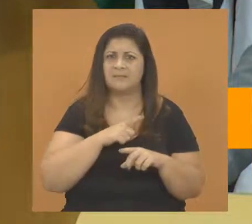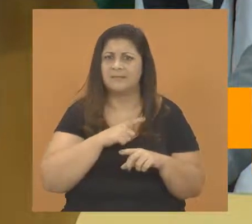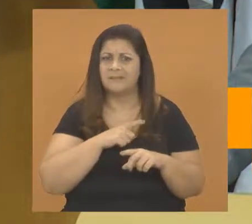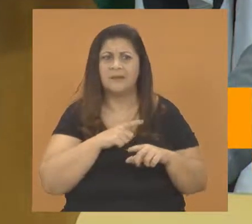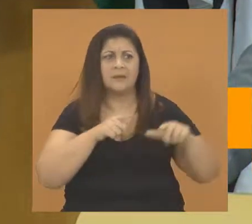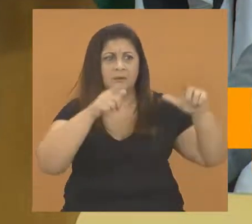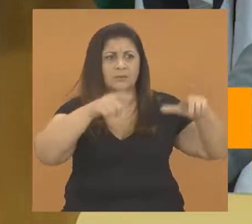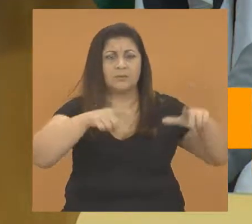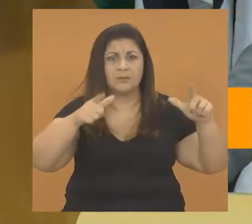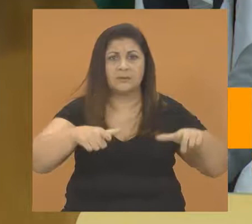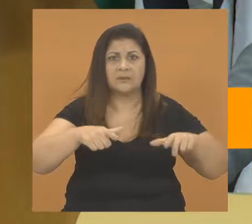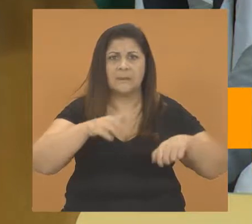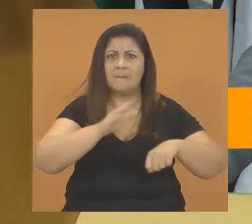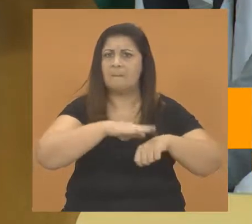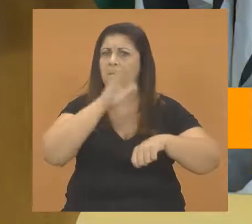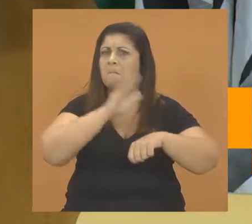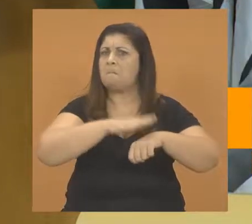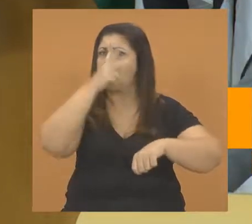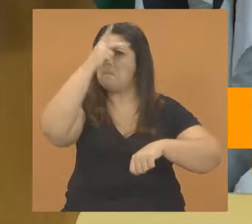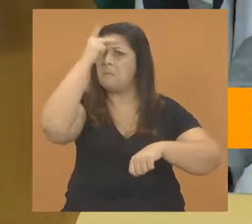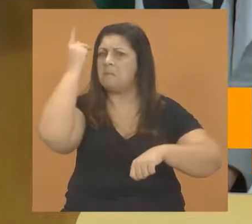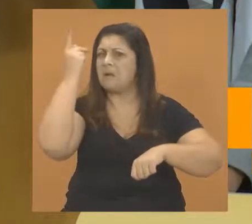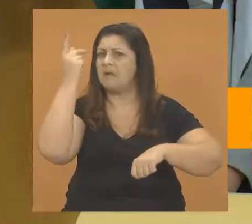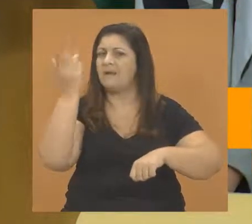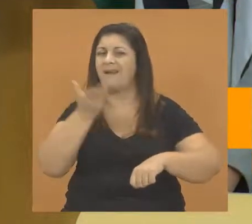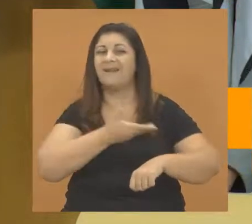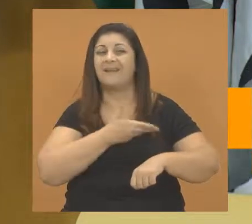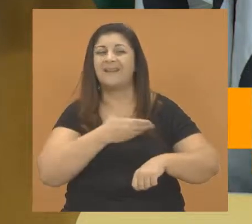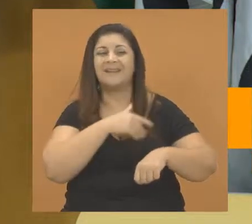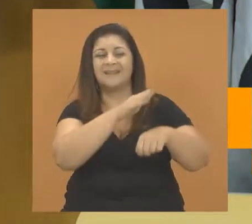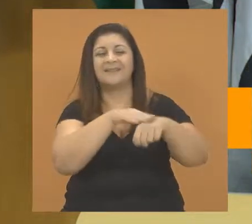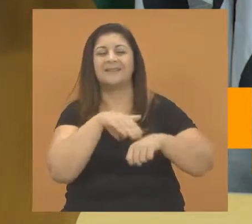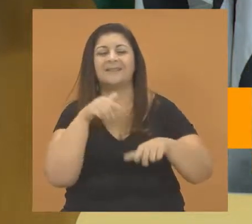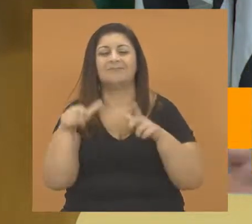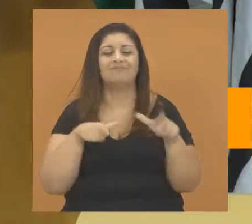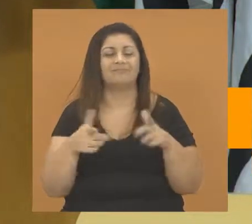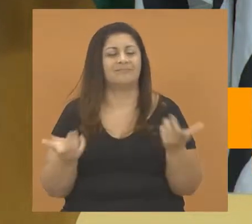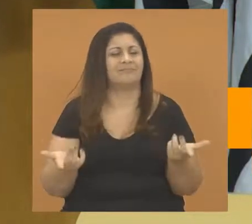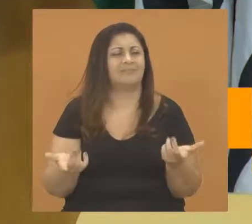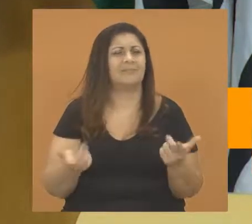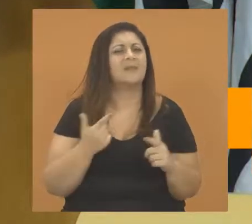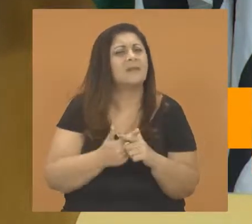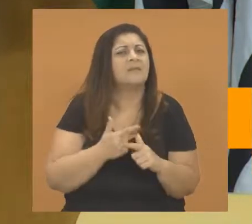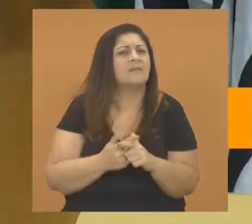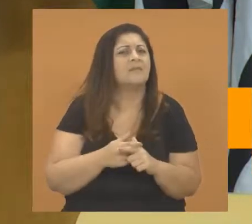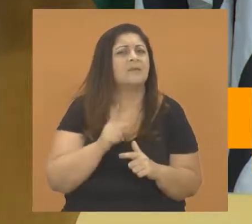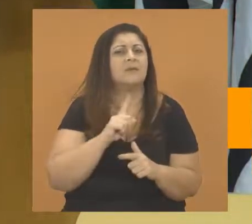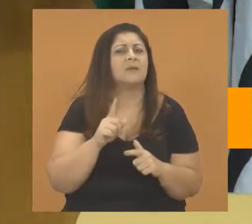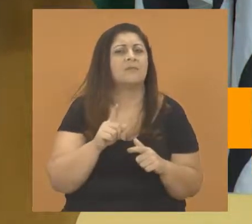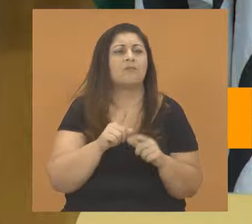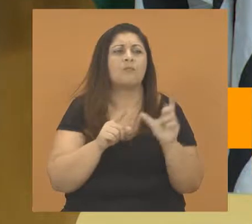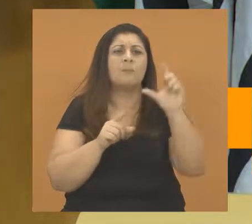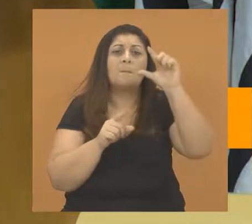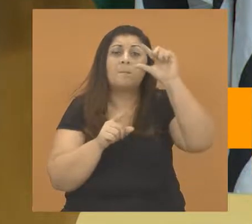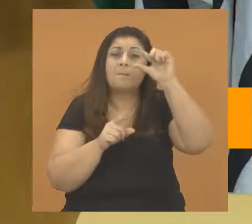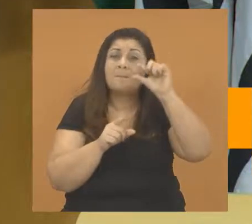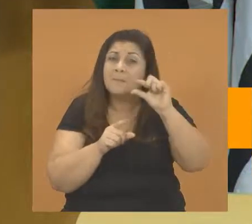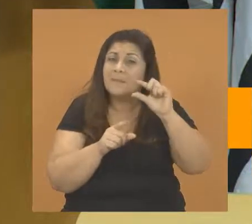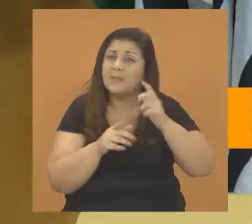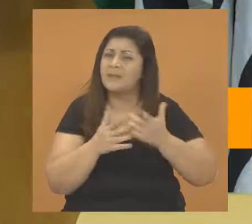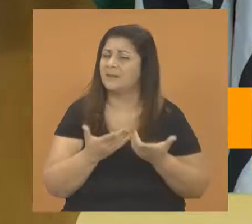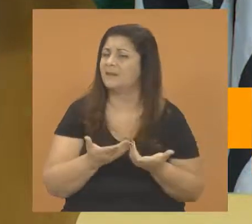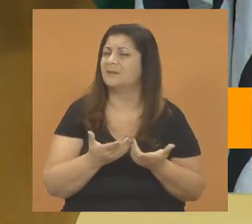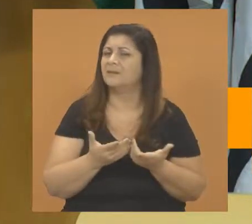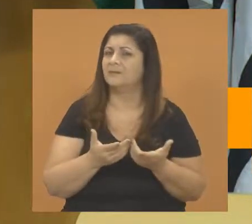a quantidade de cargos em comissão ou seja porque nós já não fizemos um julgamento já não fizemos um